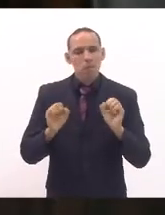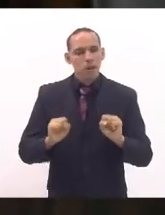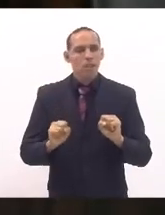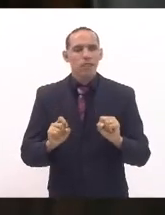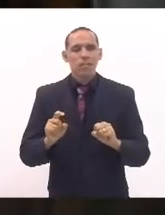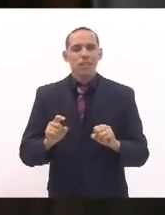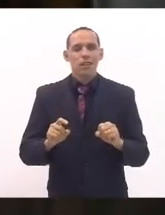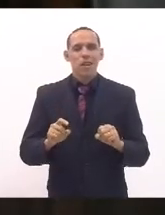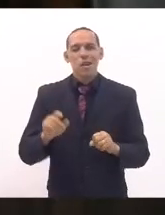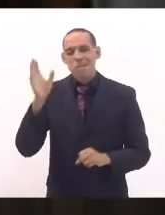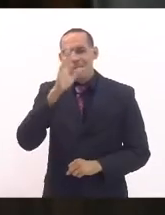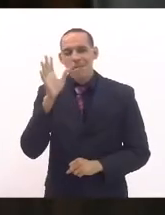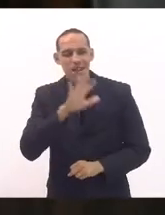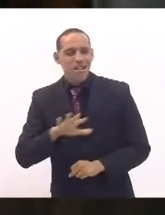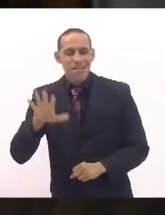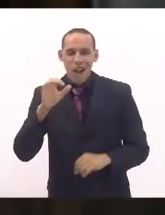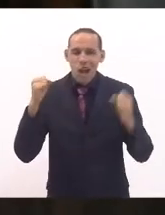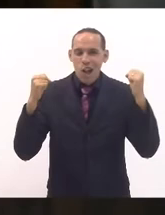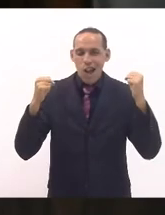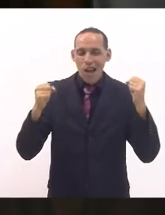né, que todo brasileiro é torcedor.